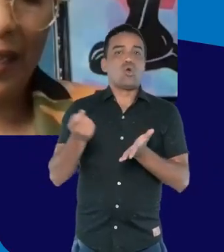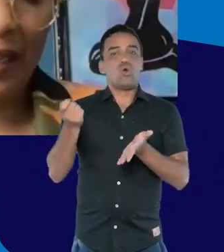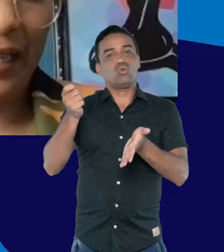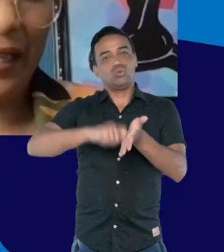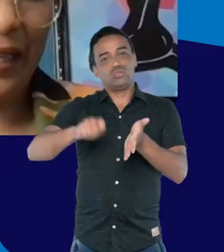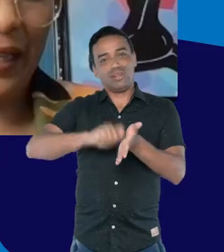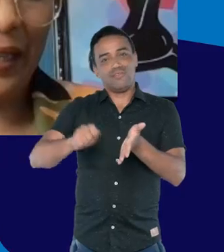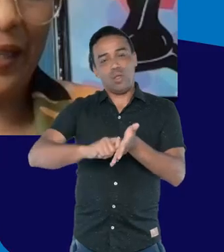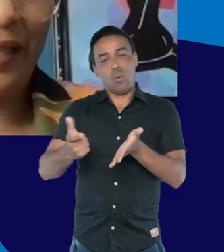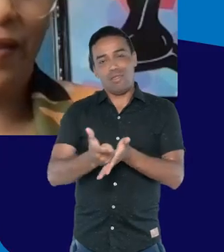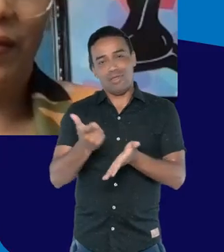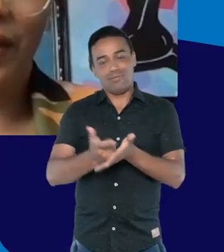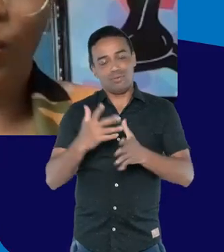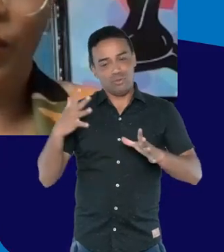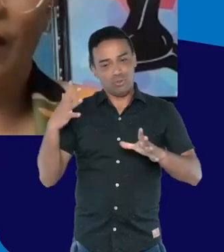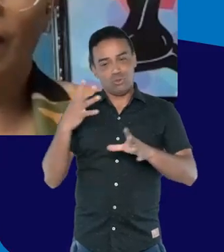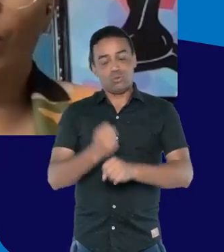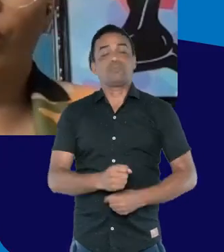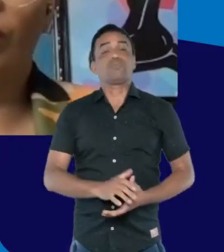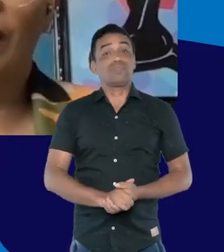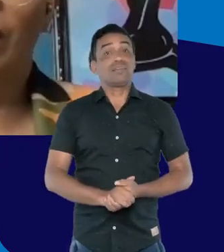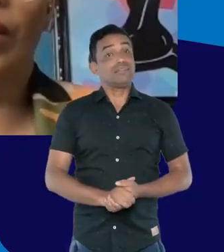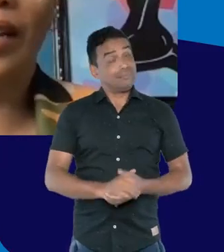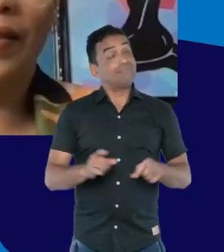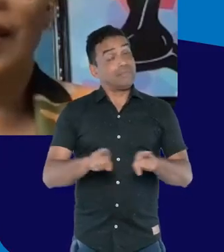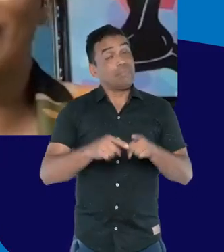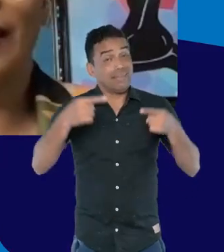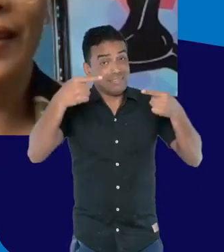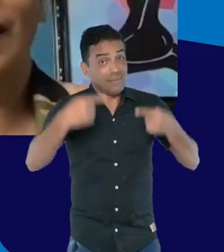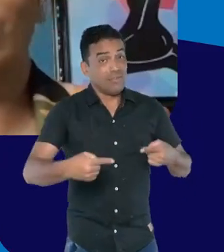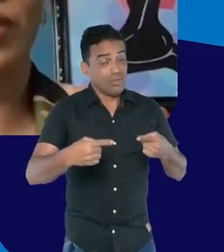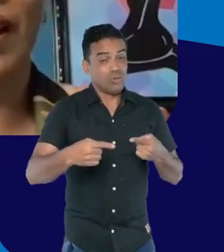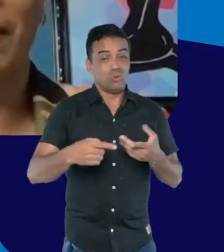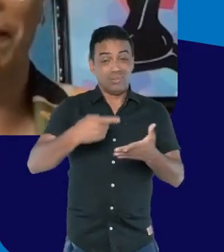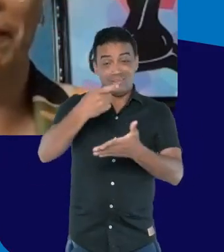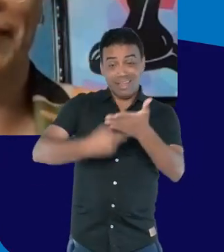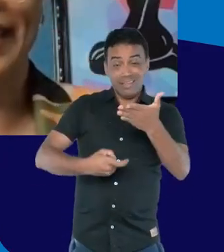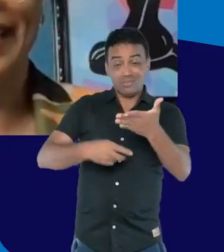Gabriel, esse desafio, porque um texto, cada vez que você lê, você quer mudar.